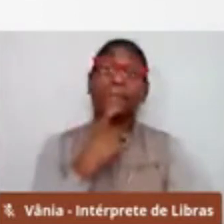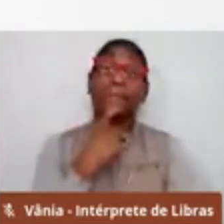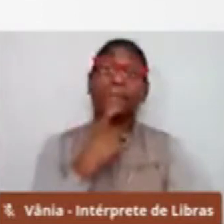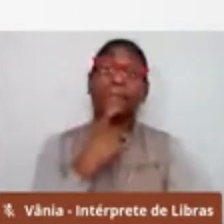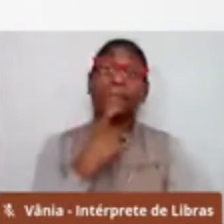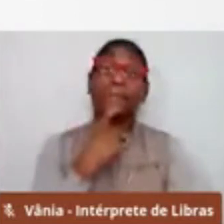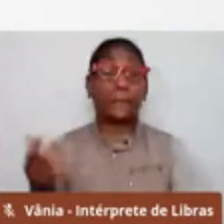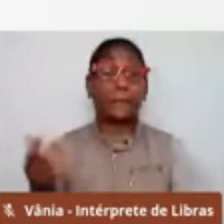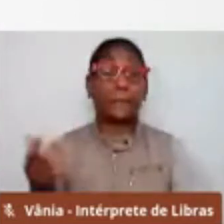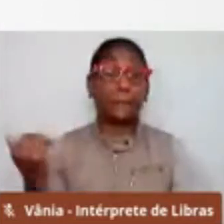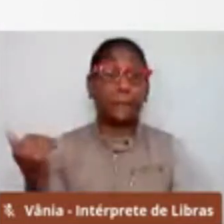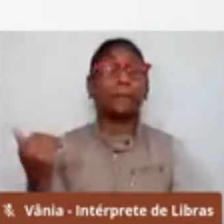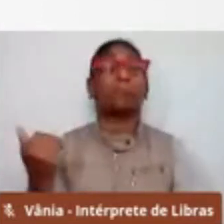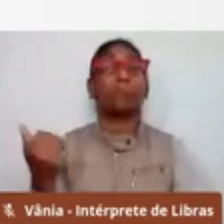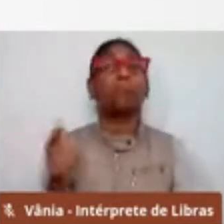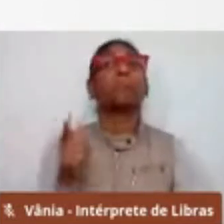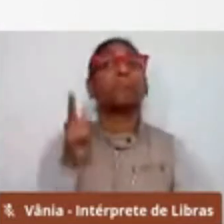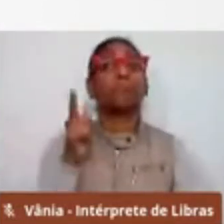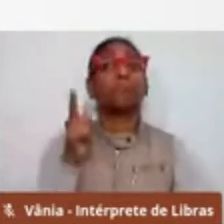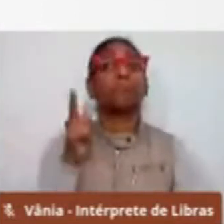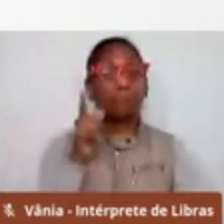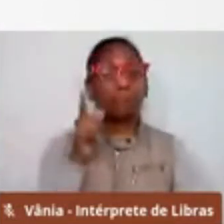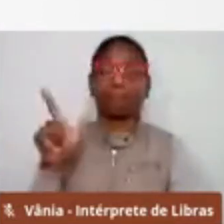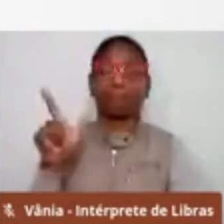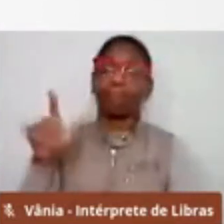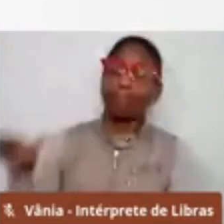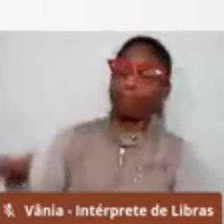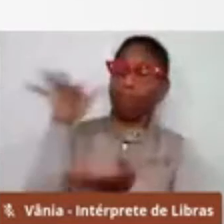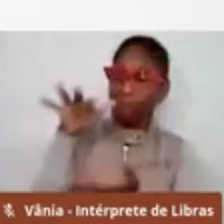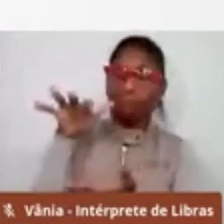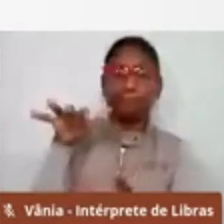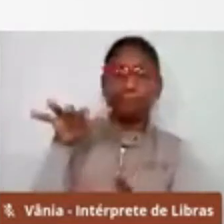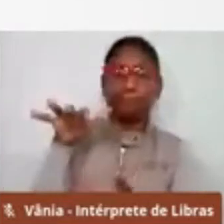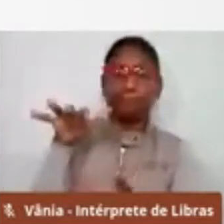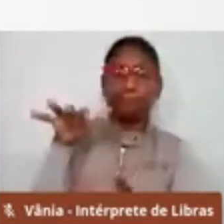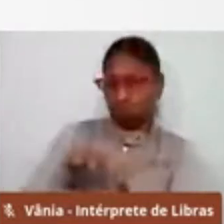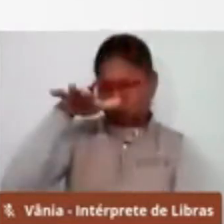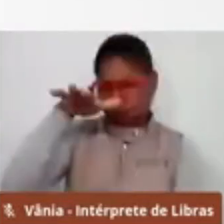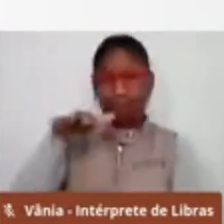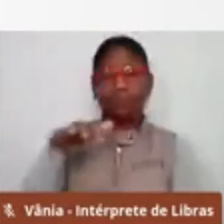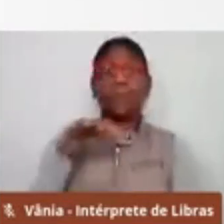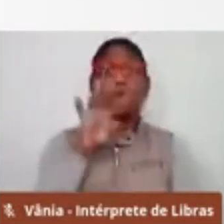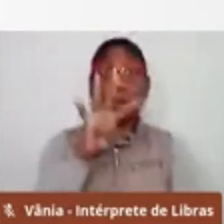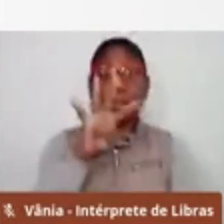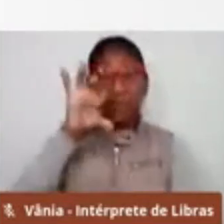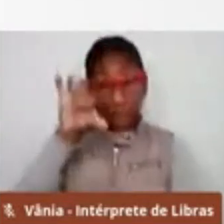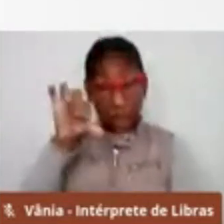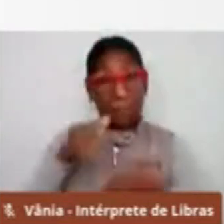semana, no final de semana, a gente recebeu no gabinete de crise 49 recursos de municípios